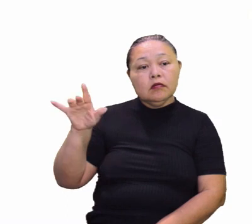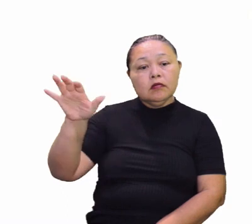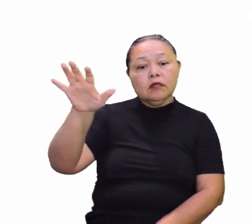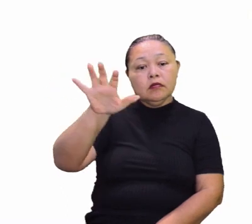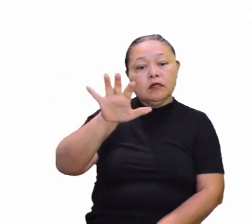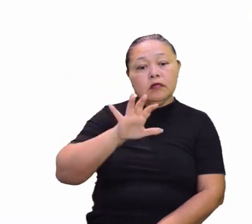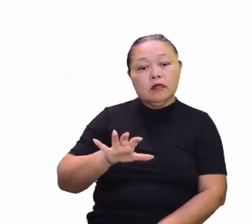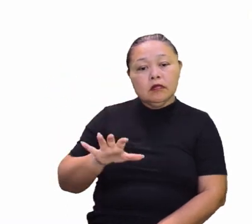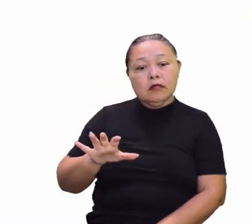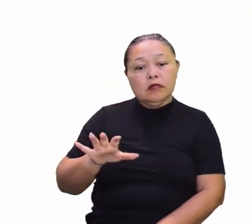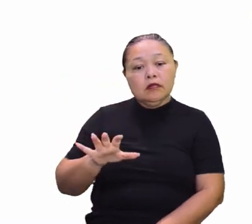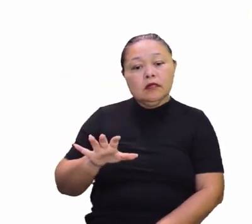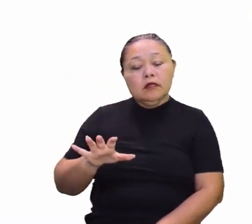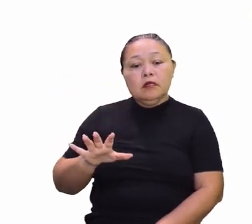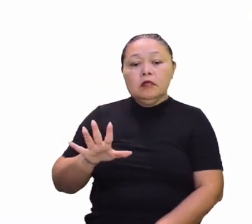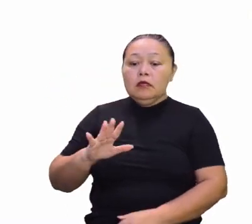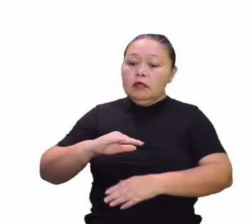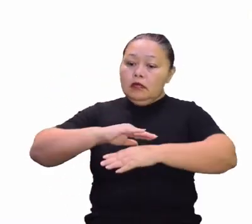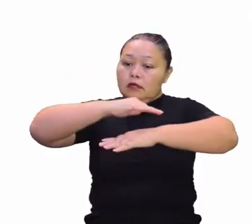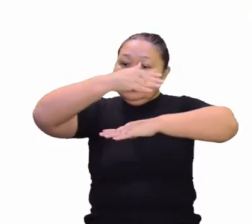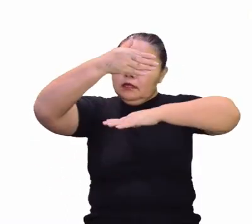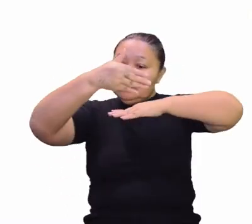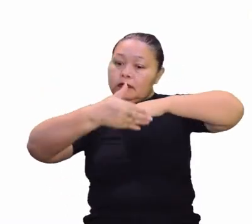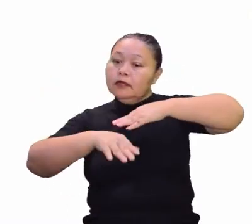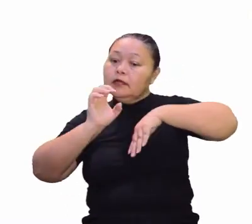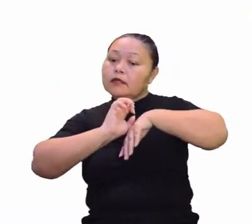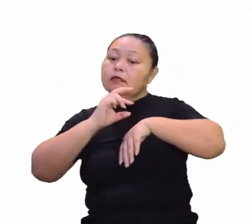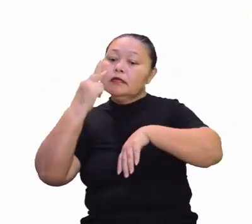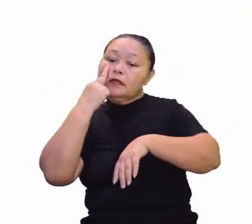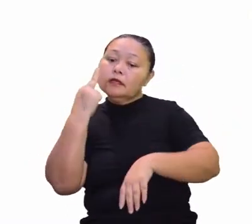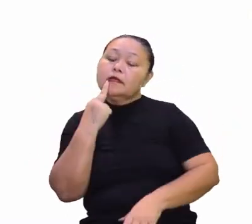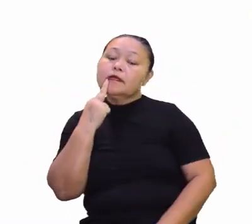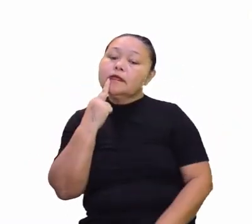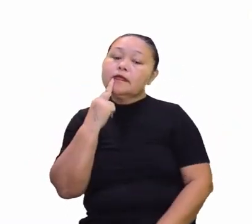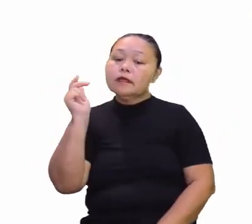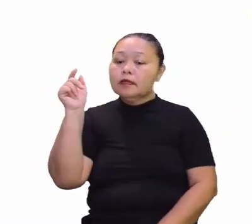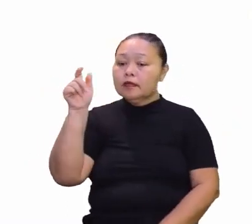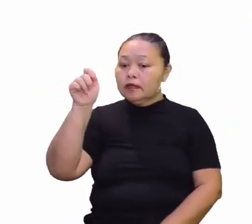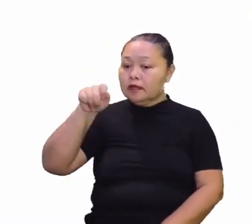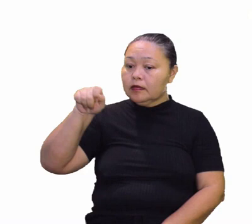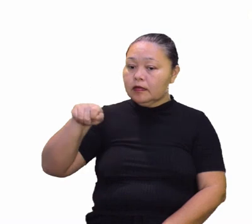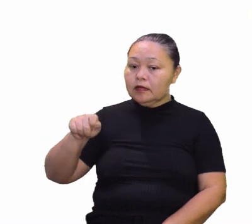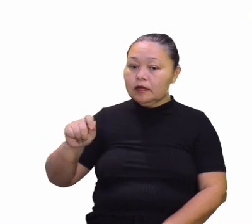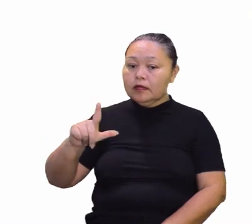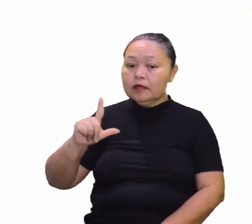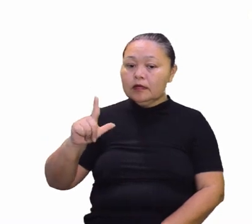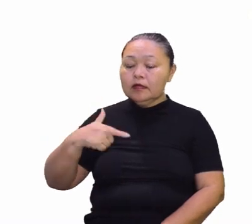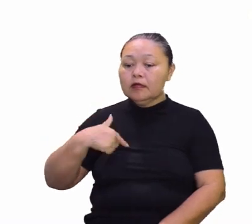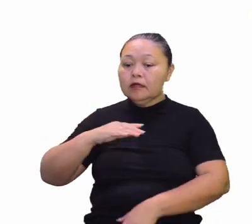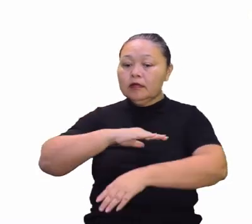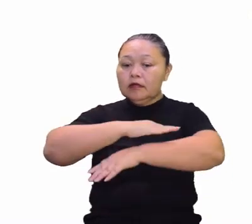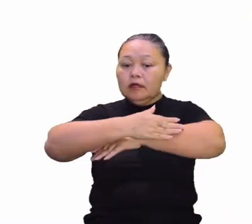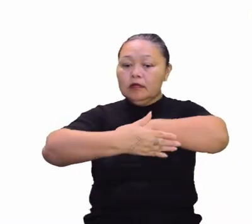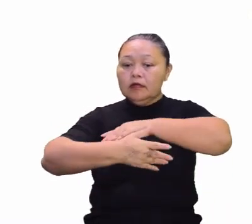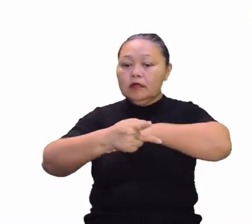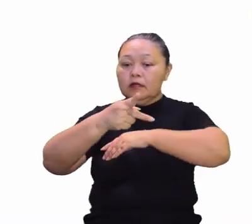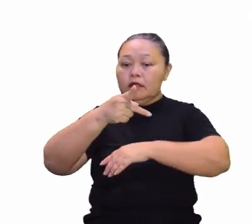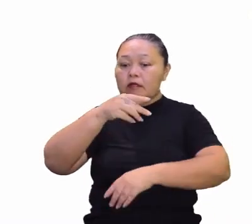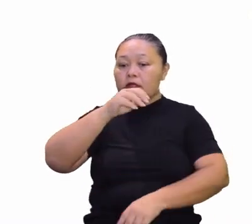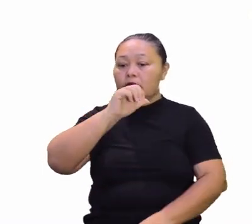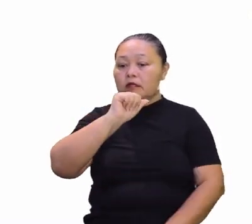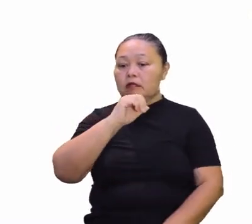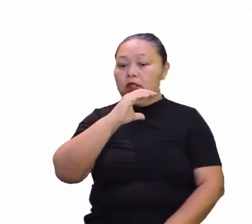áreas de maior altitude do estado de Rondônia, e a gente marca aí para o aluno essa parte da Serra dos Pacás Novos.